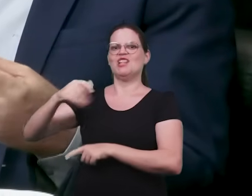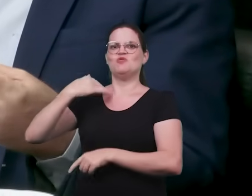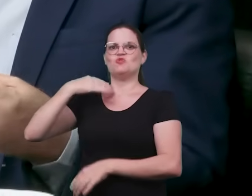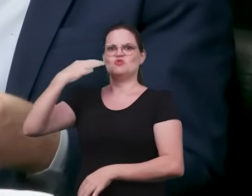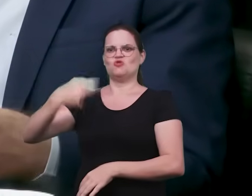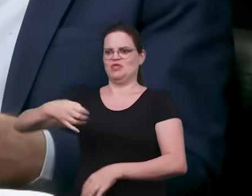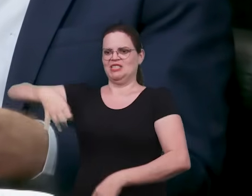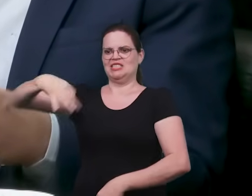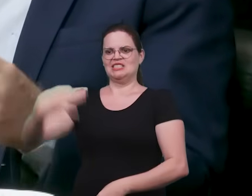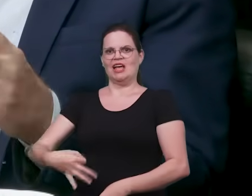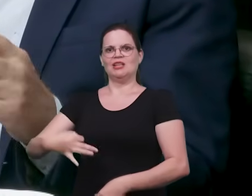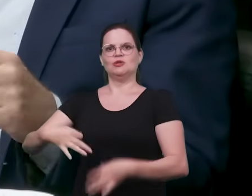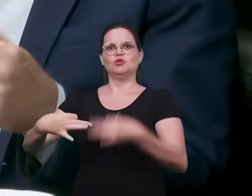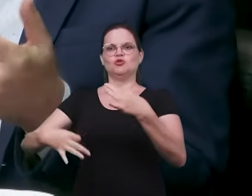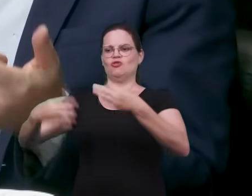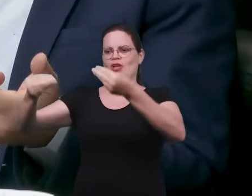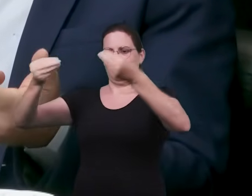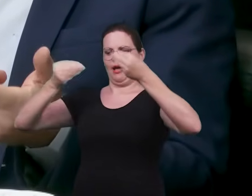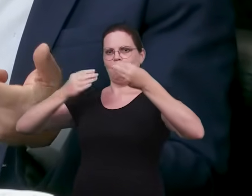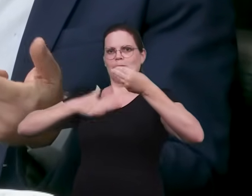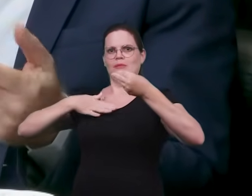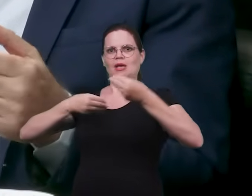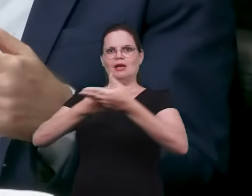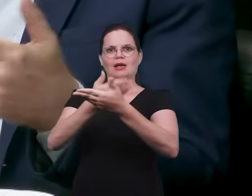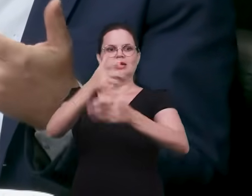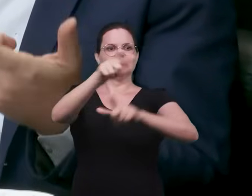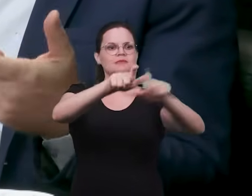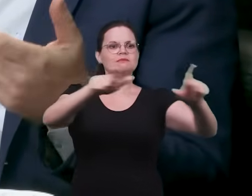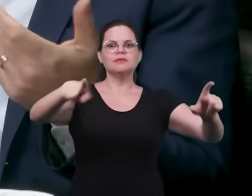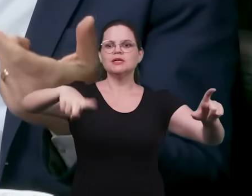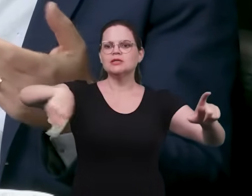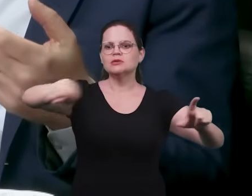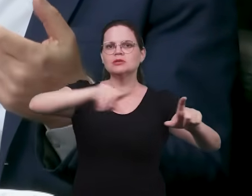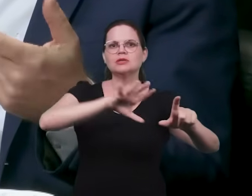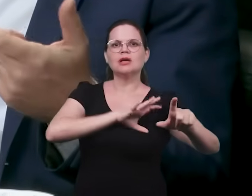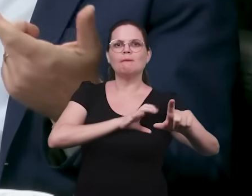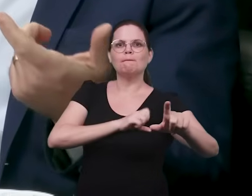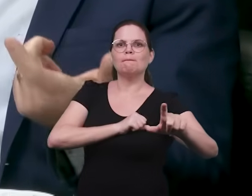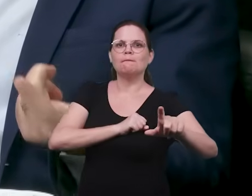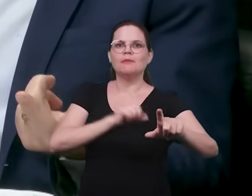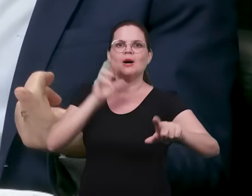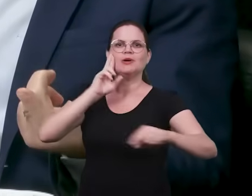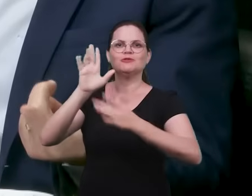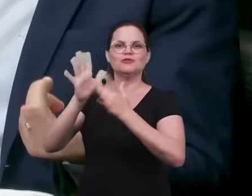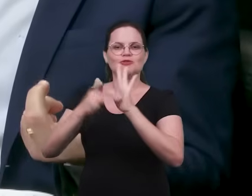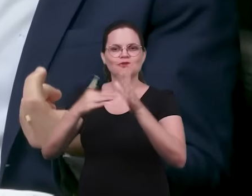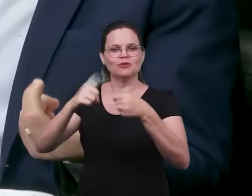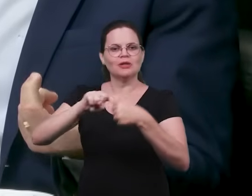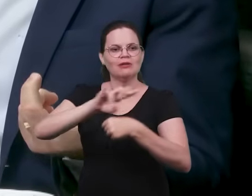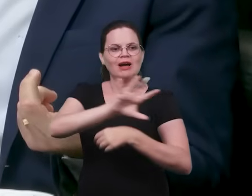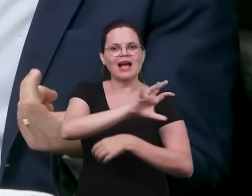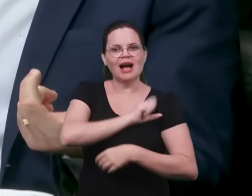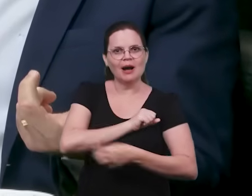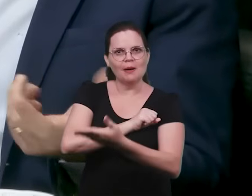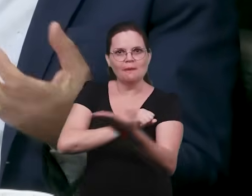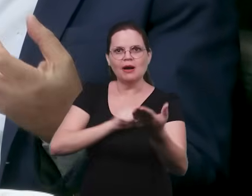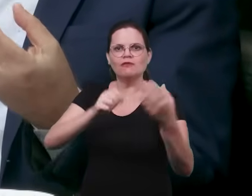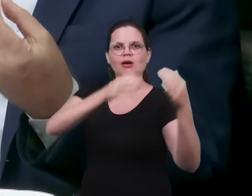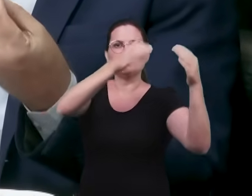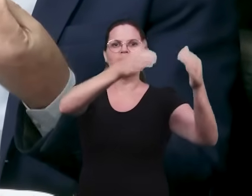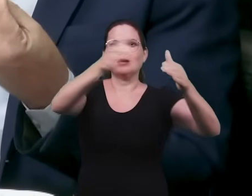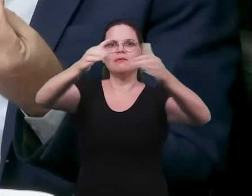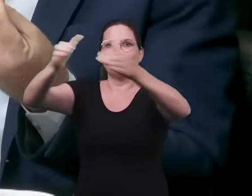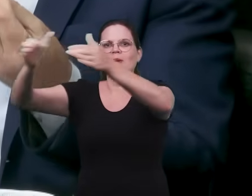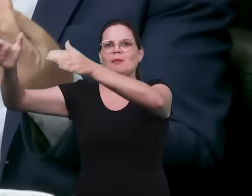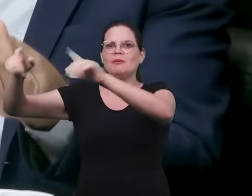dia dará a mim. Ele diz assim, não só a mim, mas a todos aqueles que amarem a sua vinda. Então,